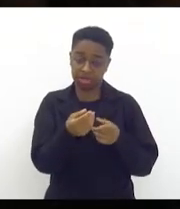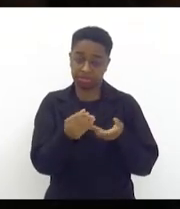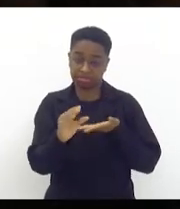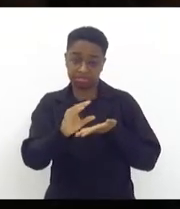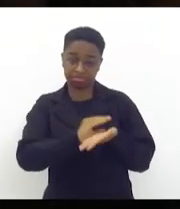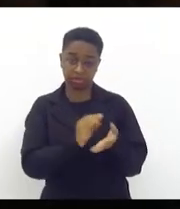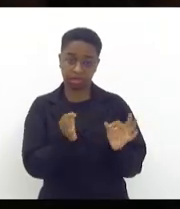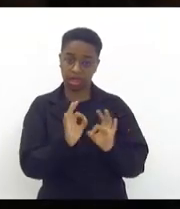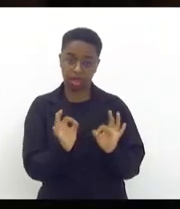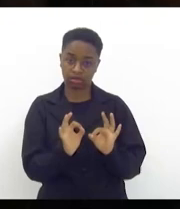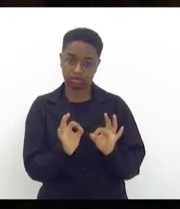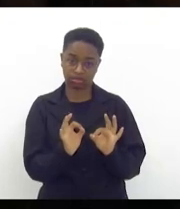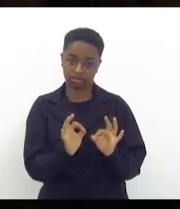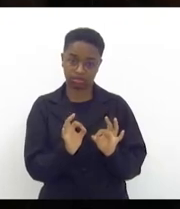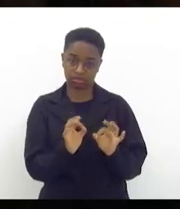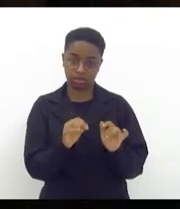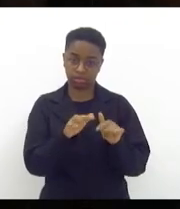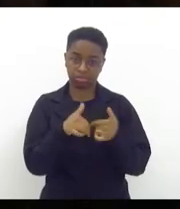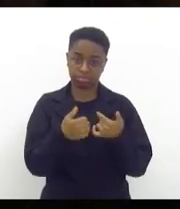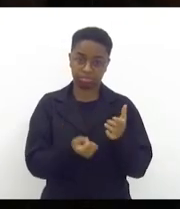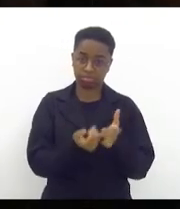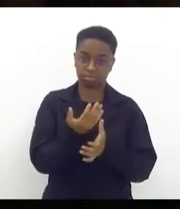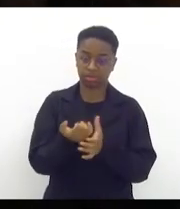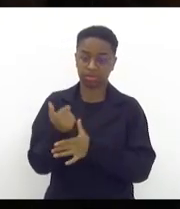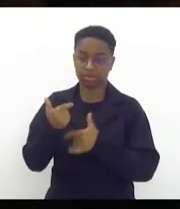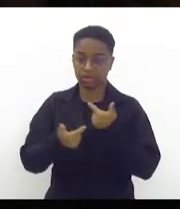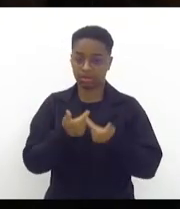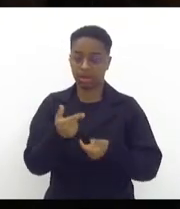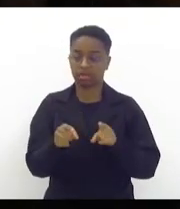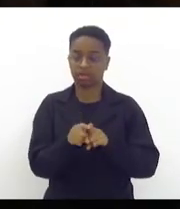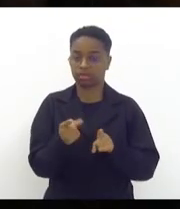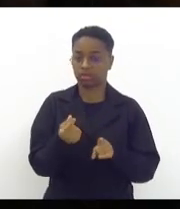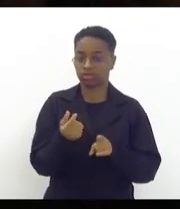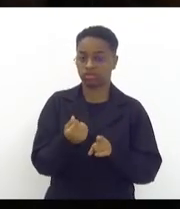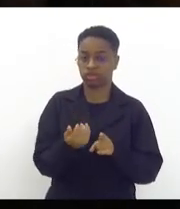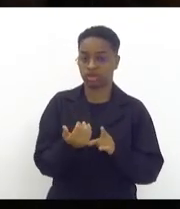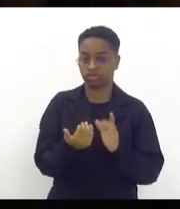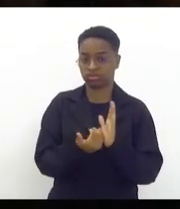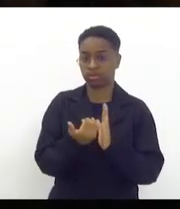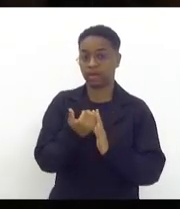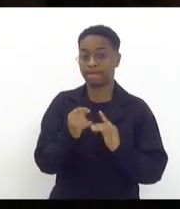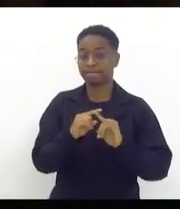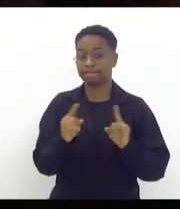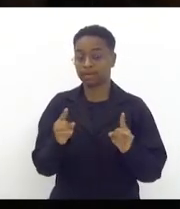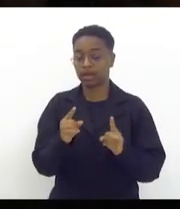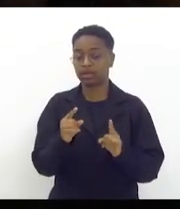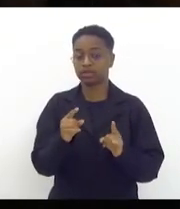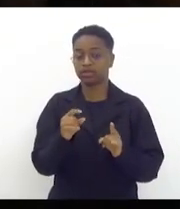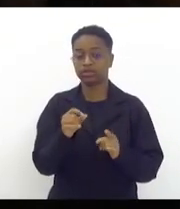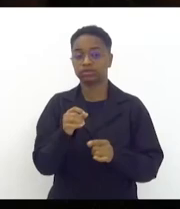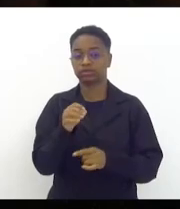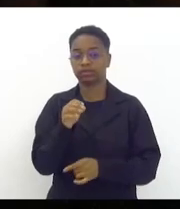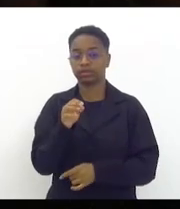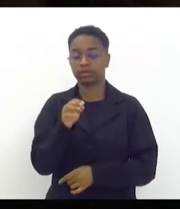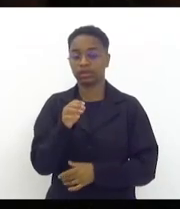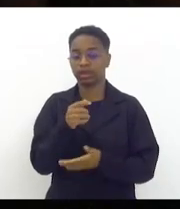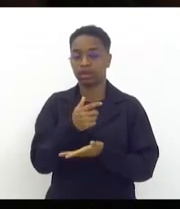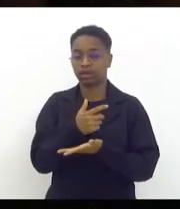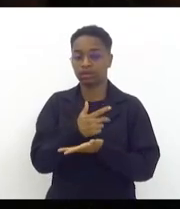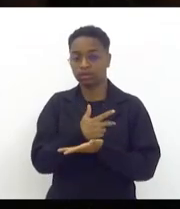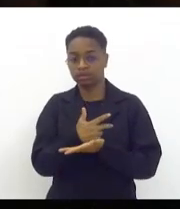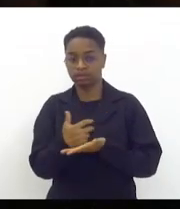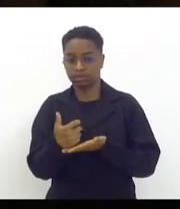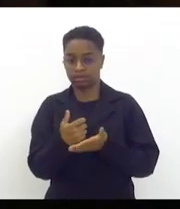direto de geração de emprego e renda. E, com o tributo no destino,